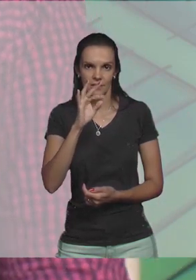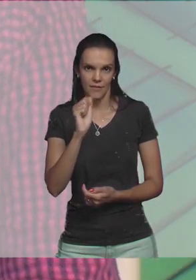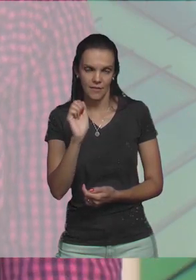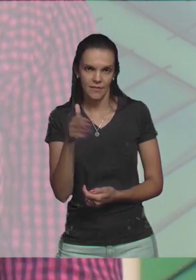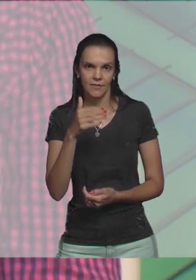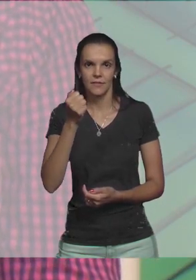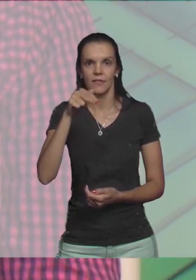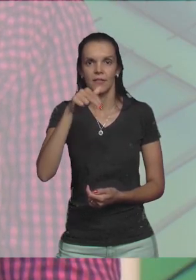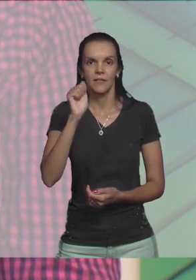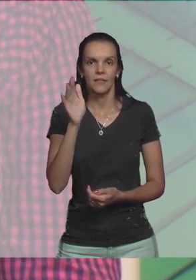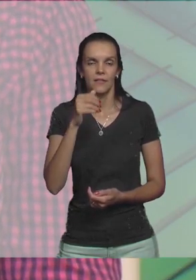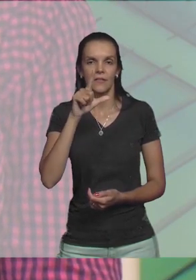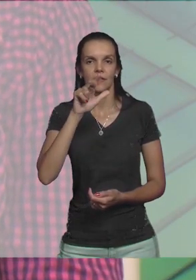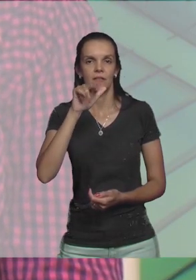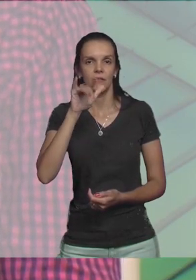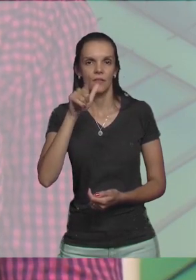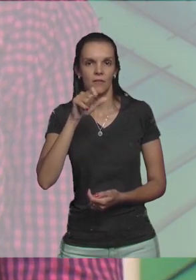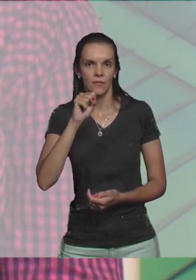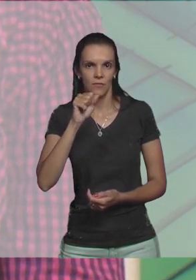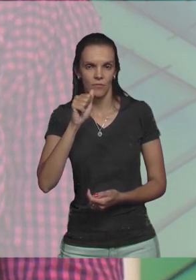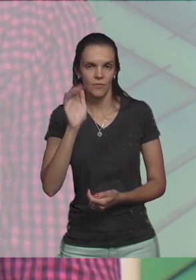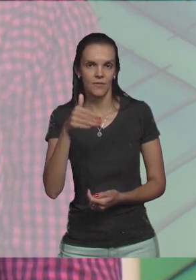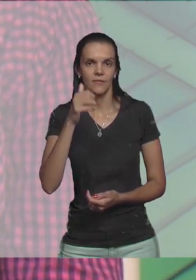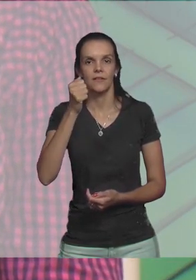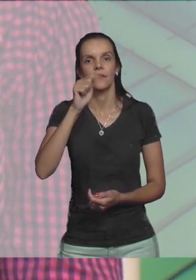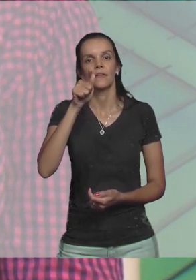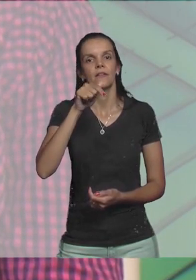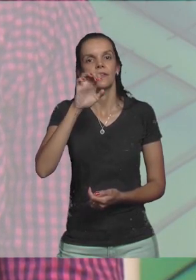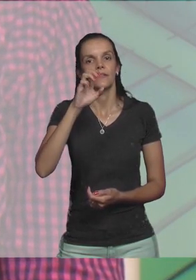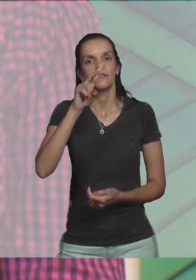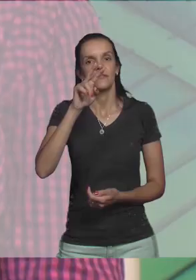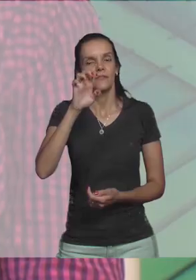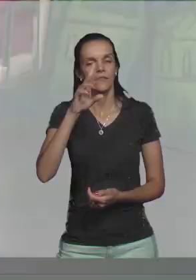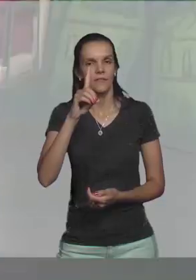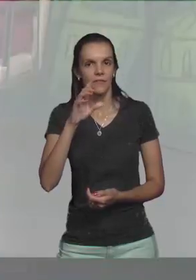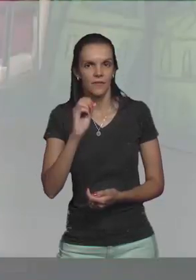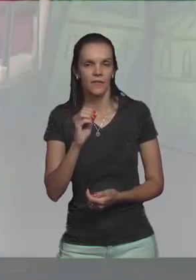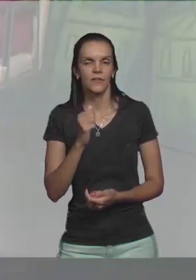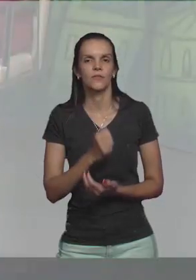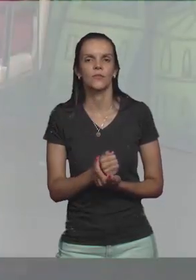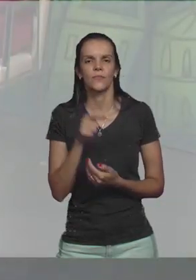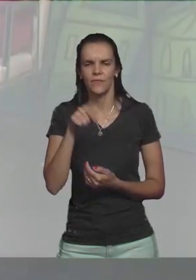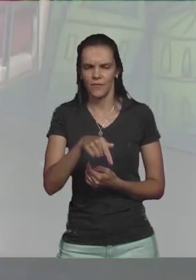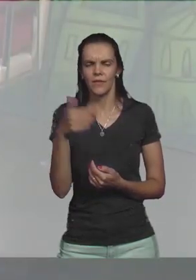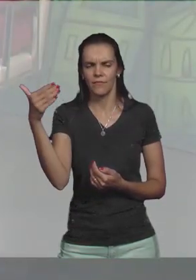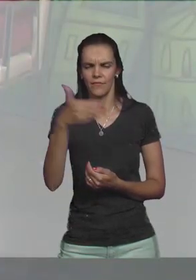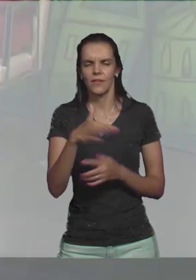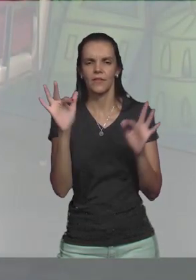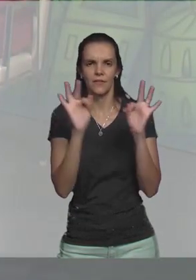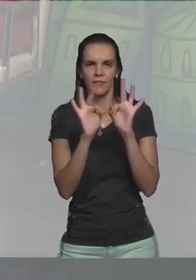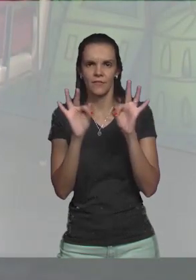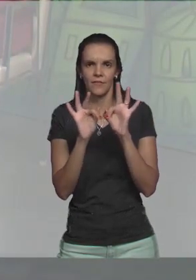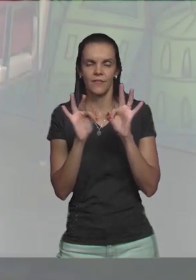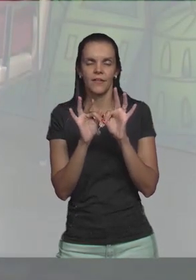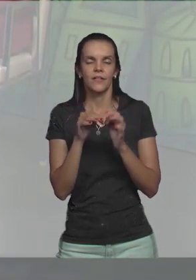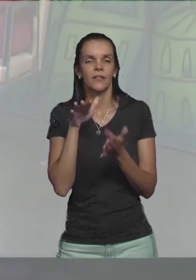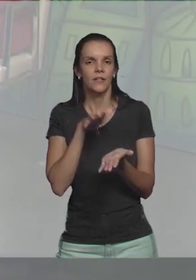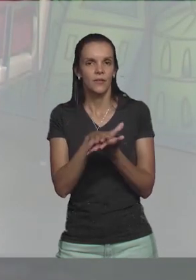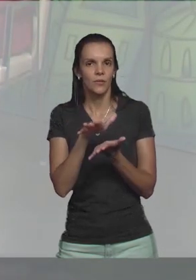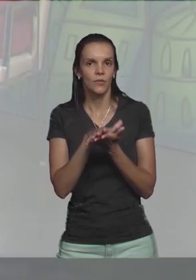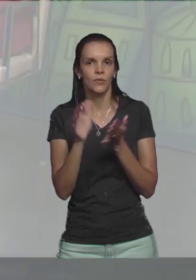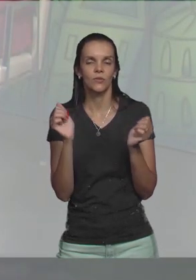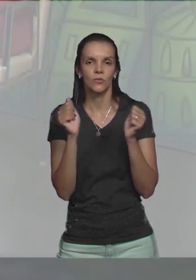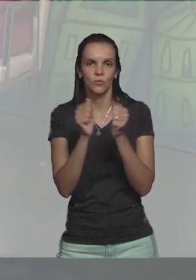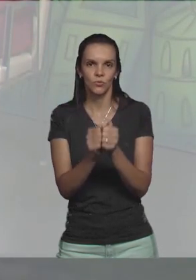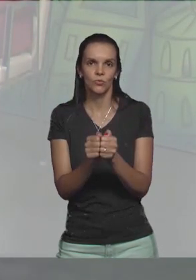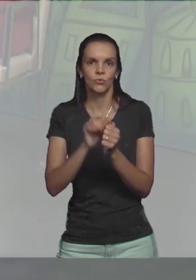Luísa Azevedo, ela teve na Fevale durante a aula inaugural dos cursos de comunicação e ela produz,